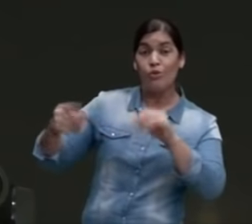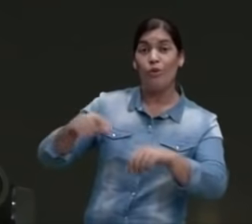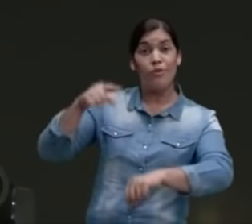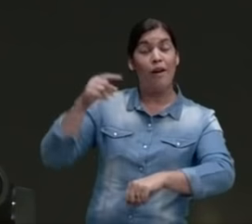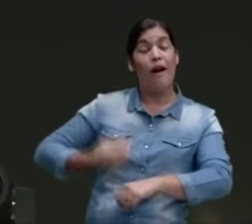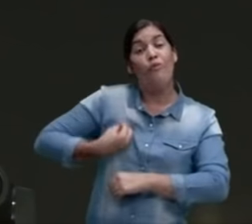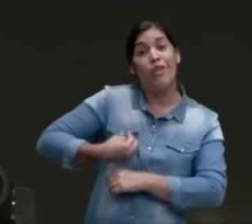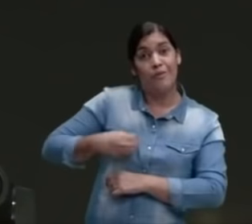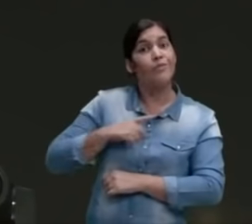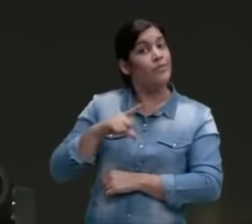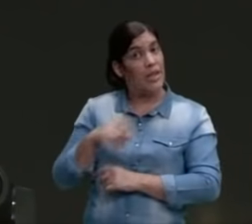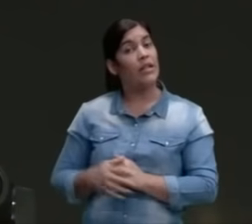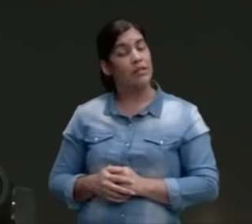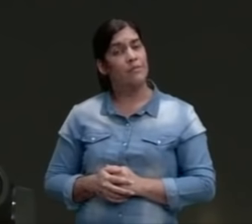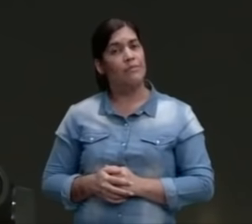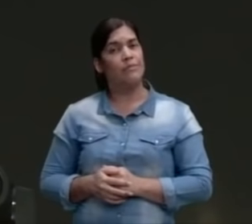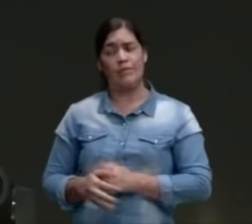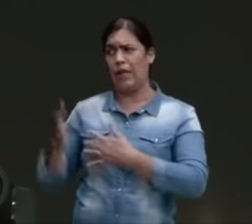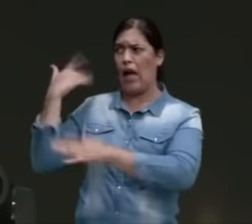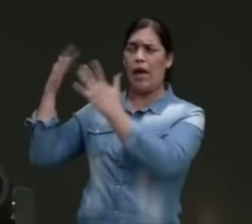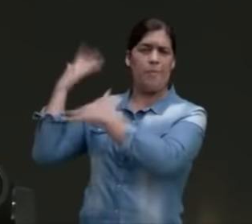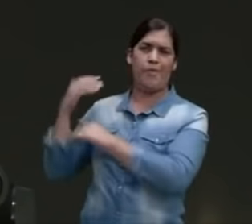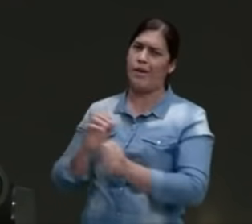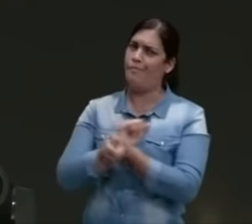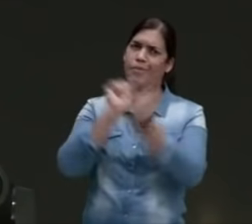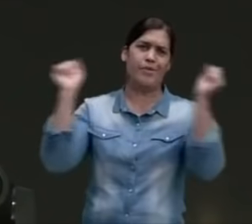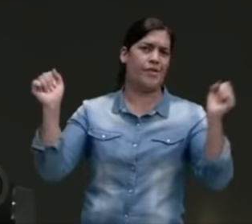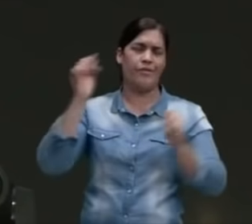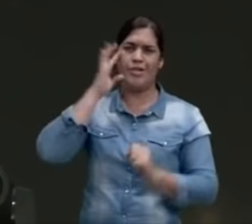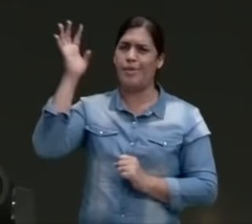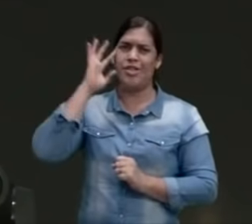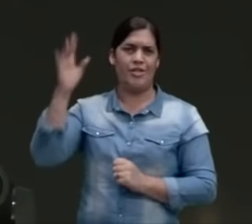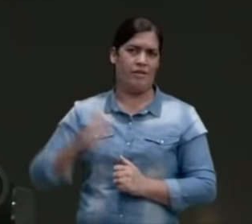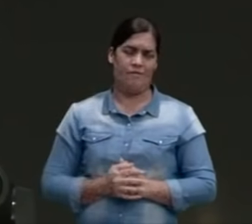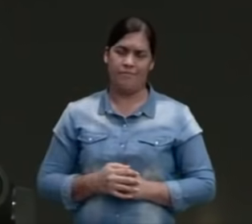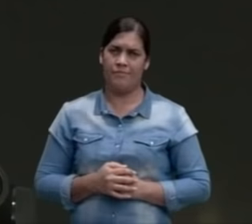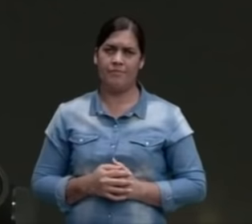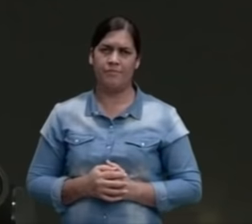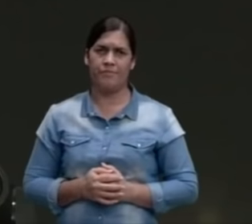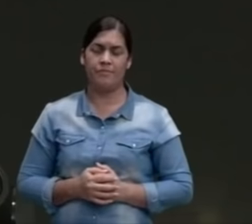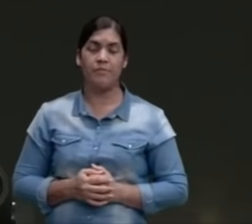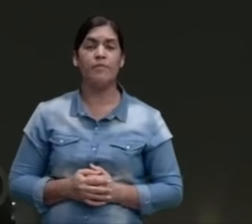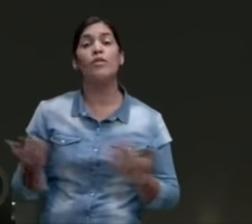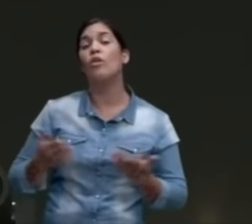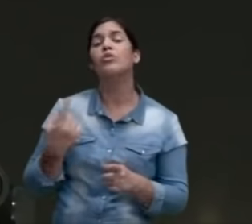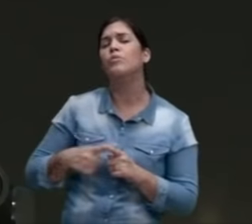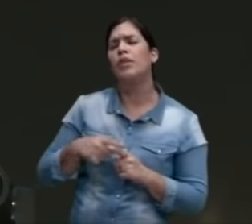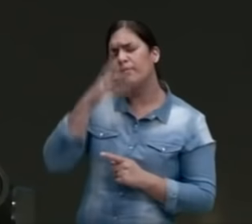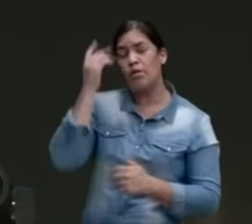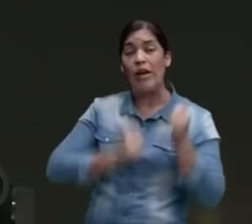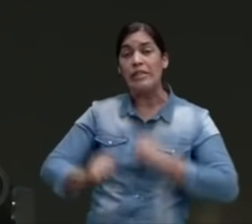real. Isso na época era algo impossível de se imaginar sequer. Hoje, por que as pessoas estão